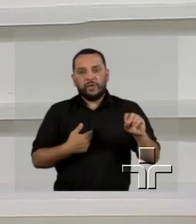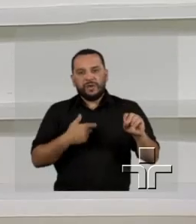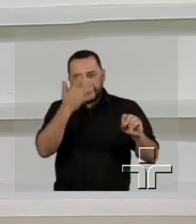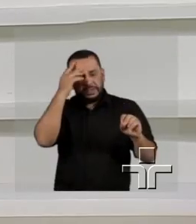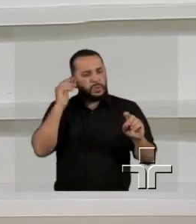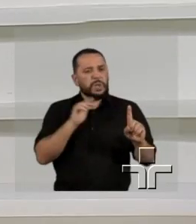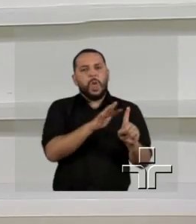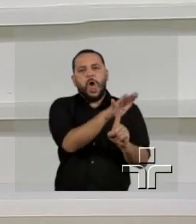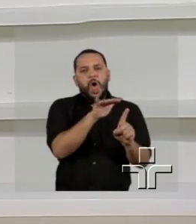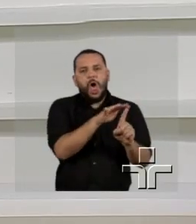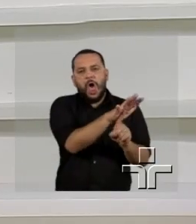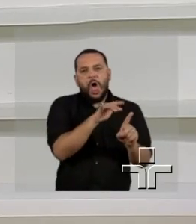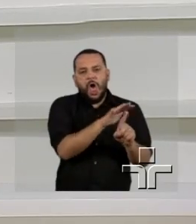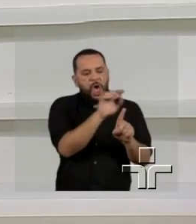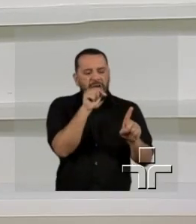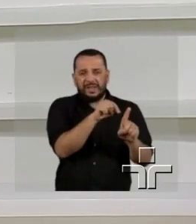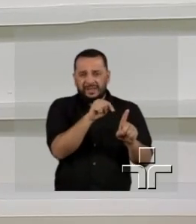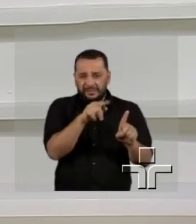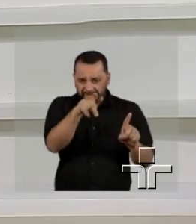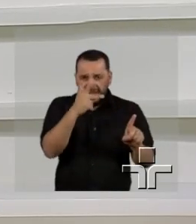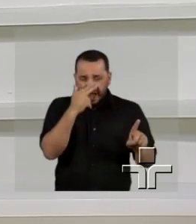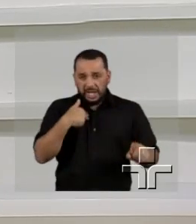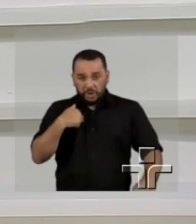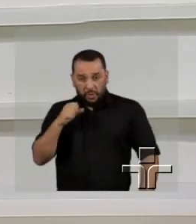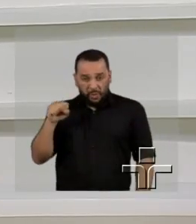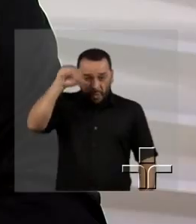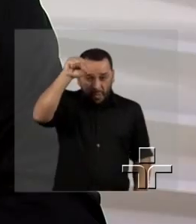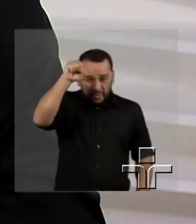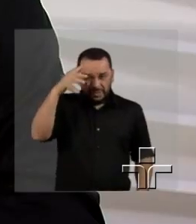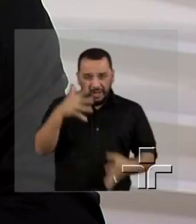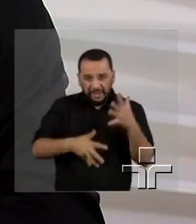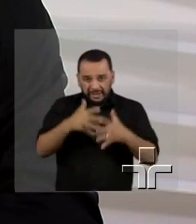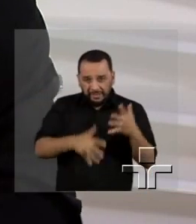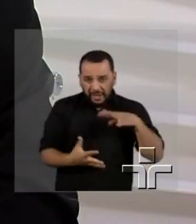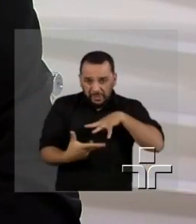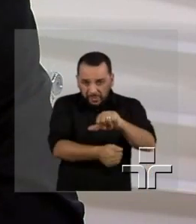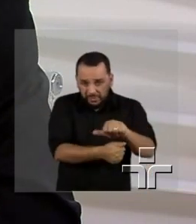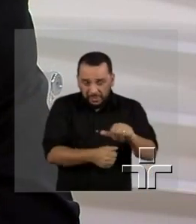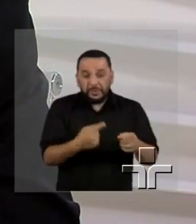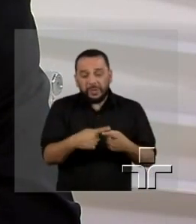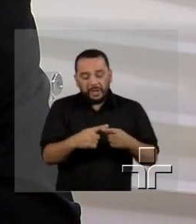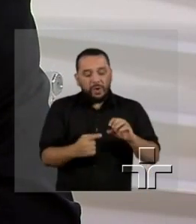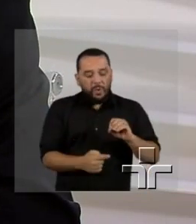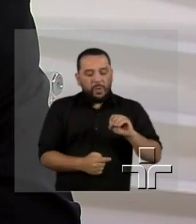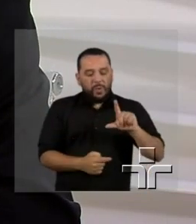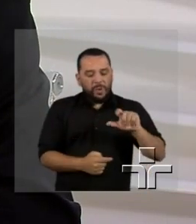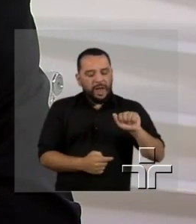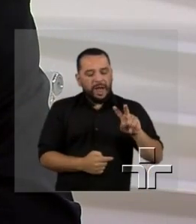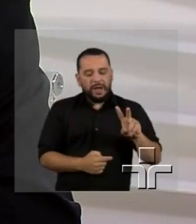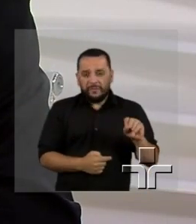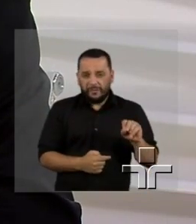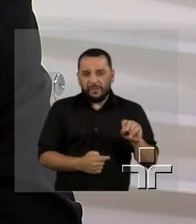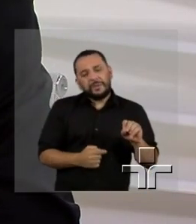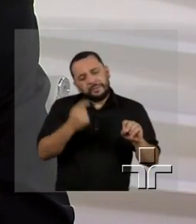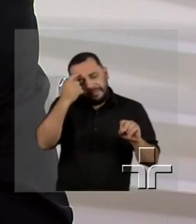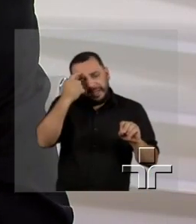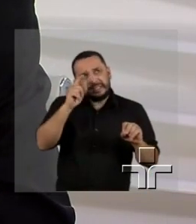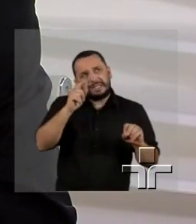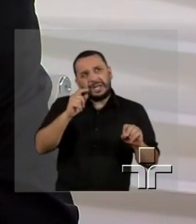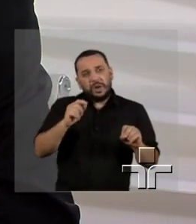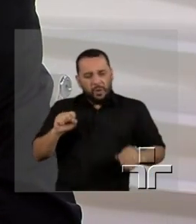tem que desenvolver a tecnologia, tem que desenvolver a conduta, né? Na Senasp nós tínhamos aproximadamente 70